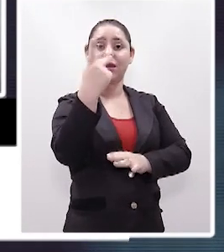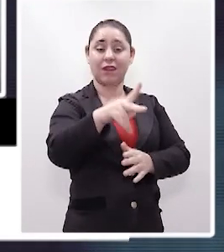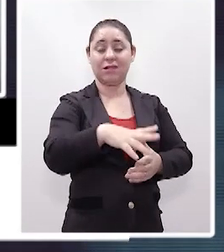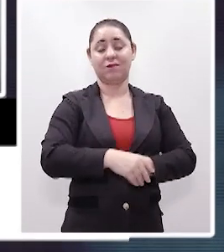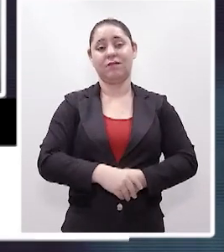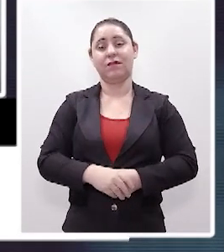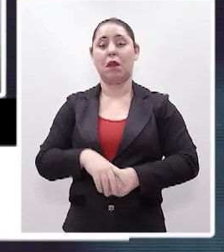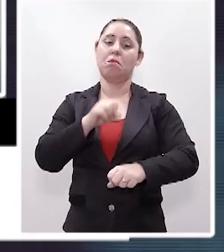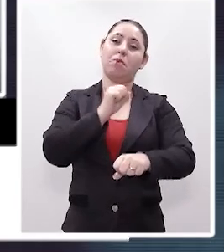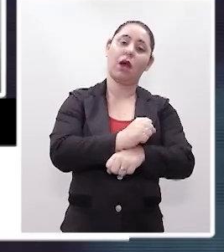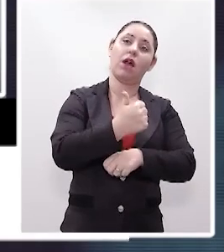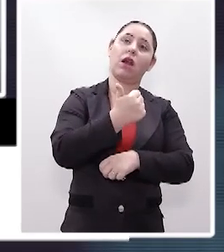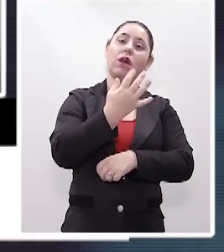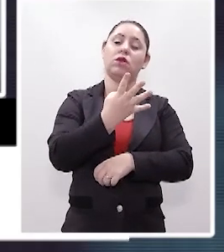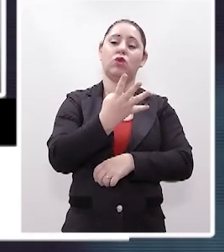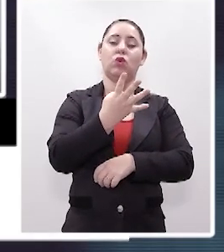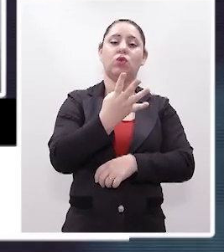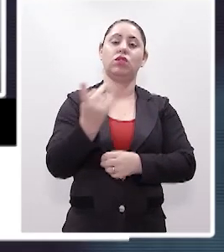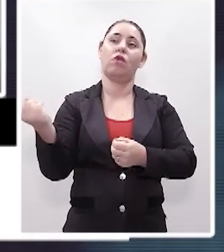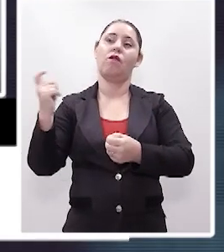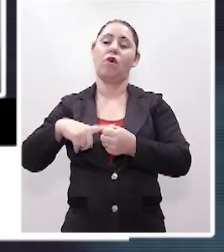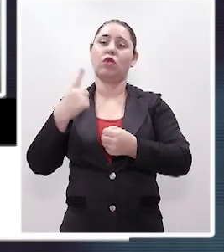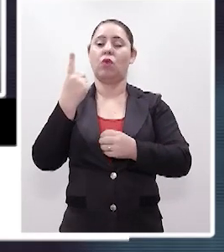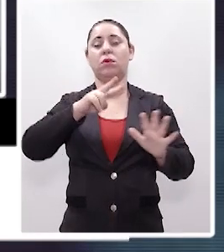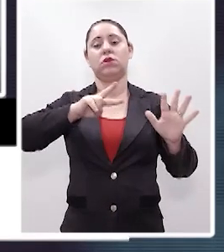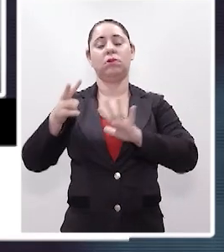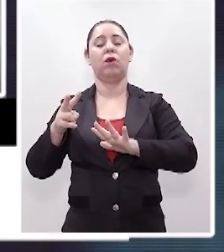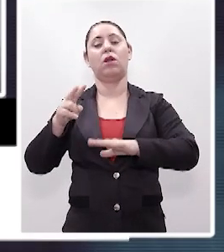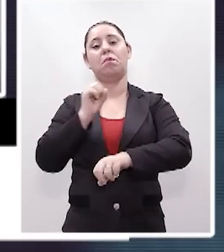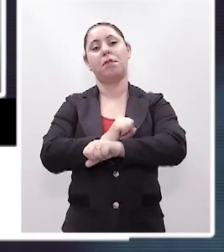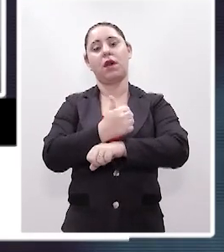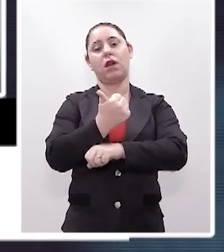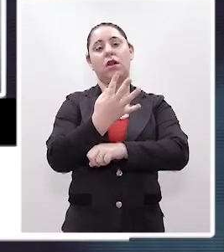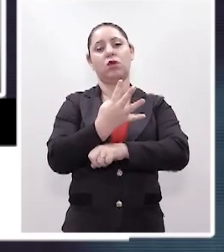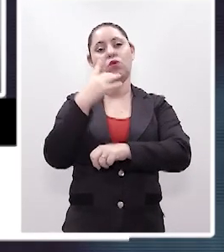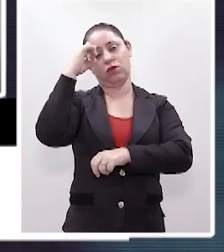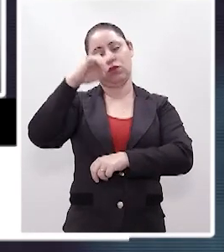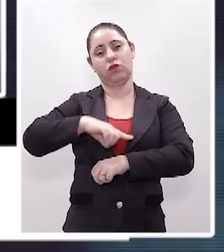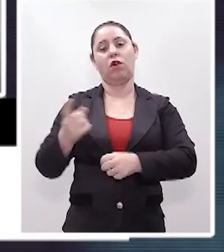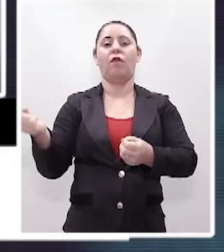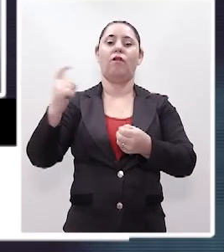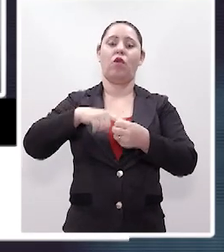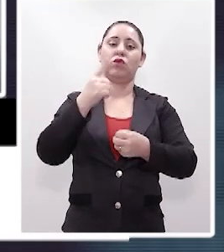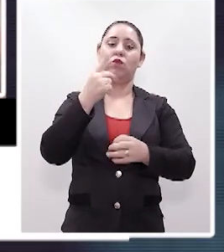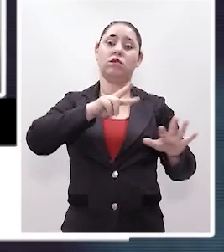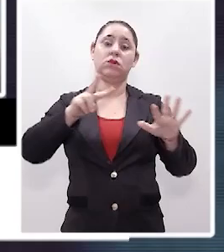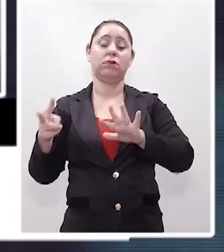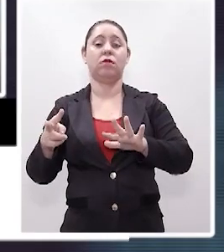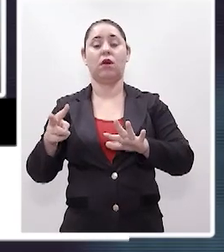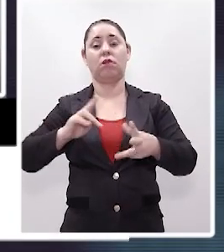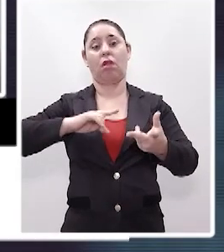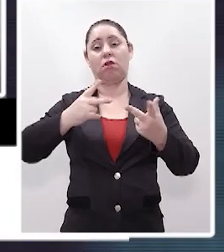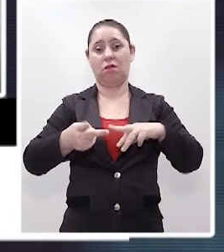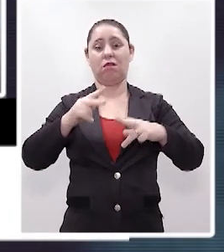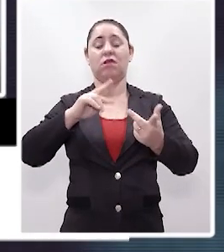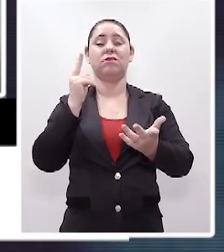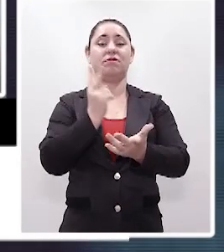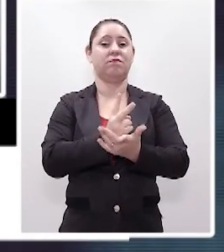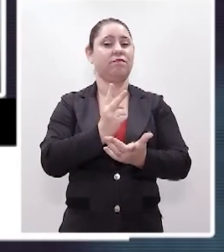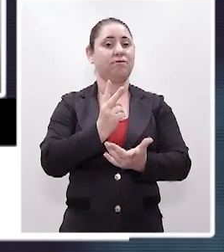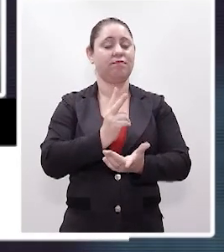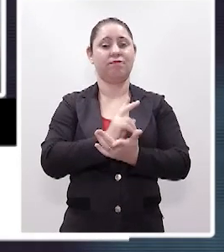Então, paralisa 14 dias, volta uma semana, paralisa mais 14 dias. Então, a gente está nessa rotina,